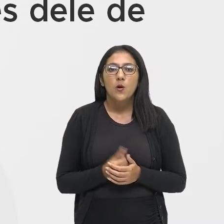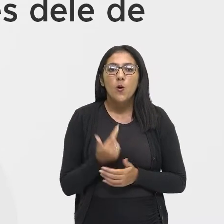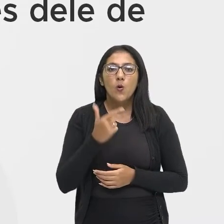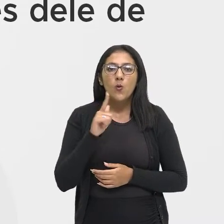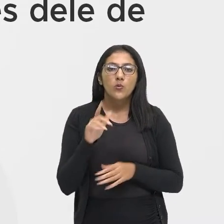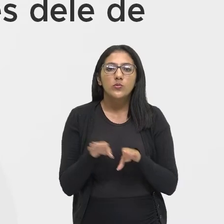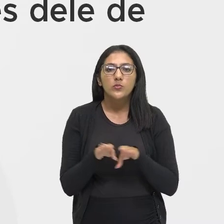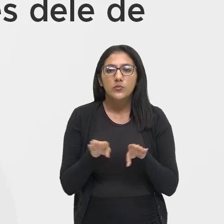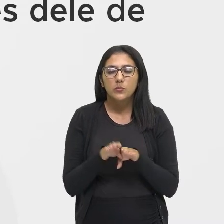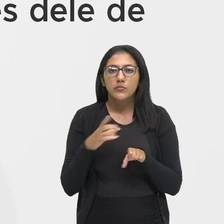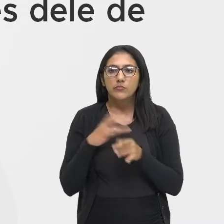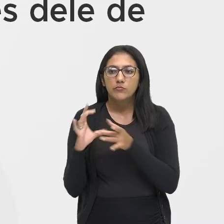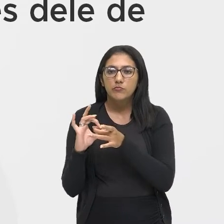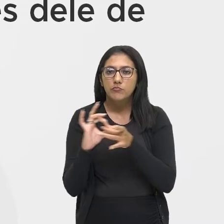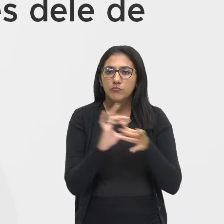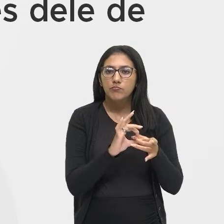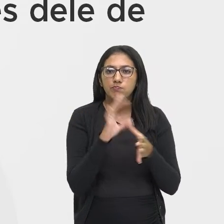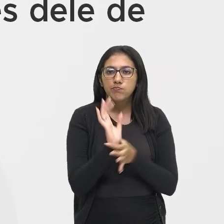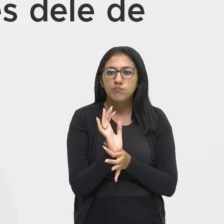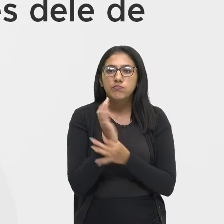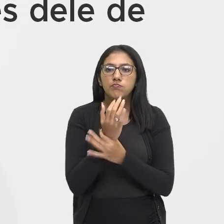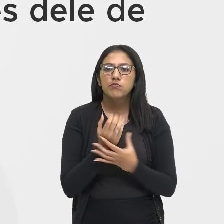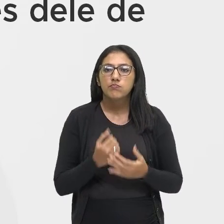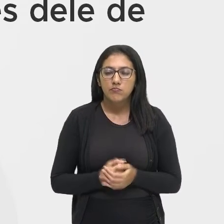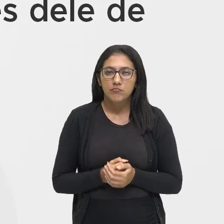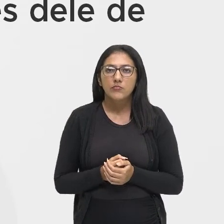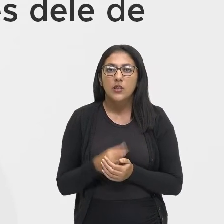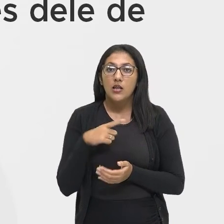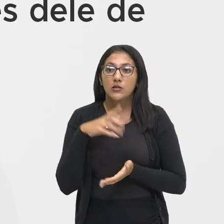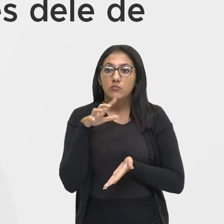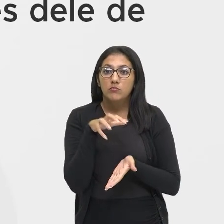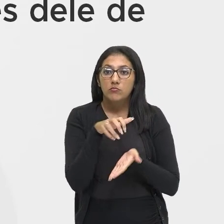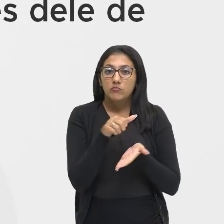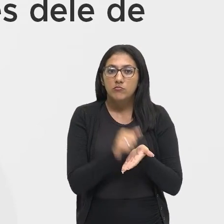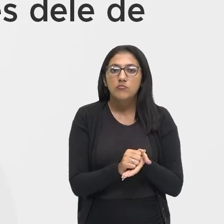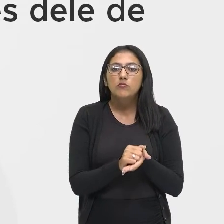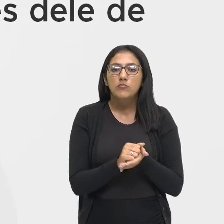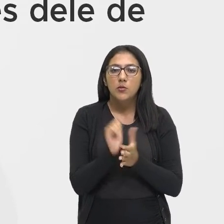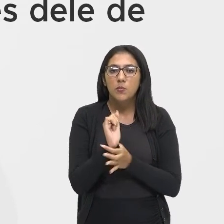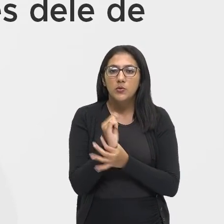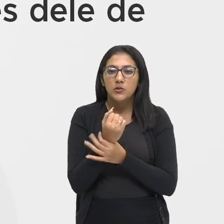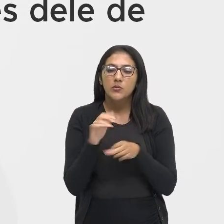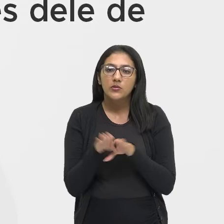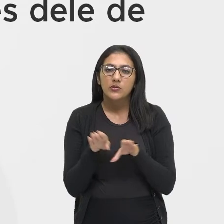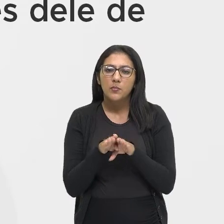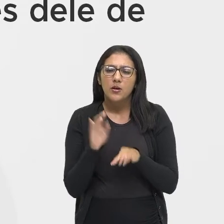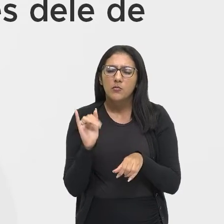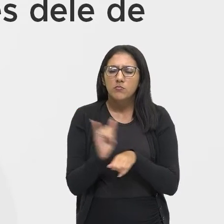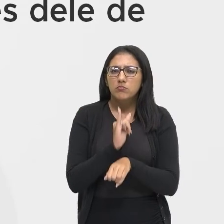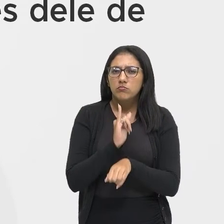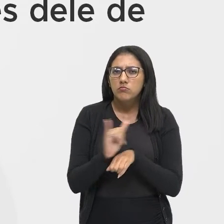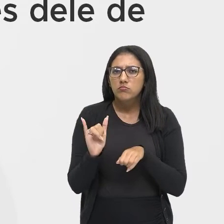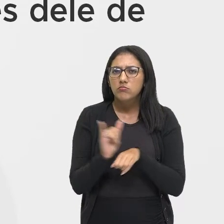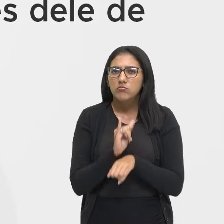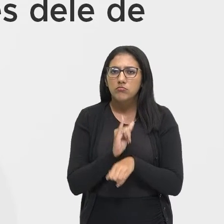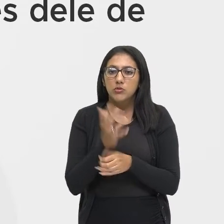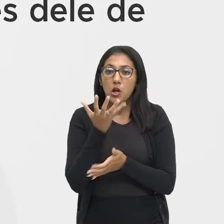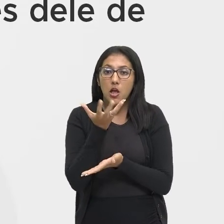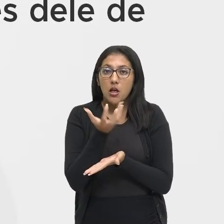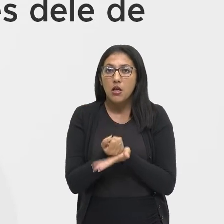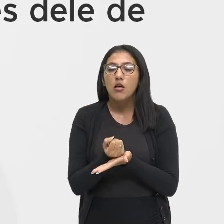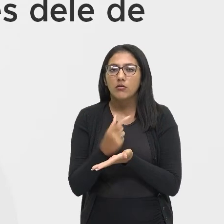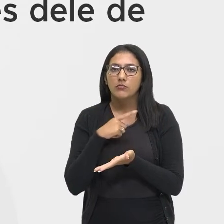aplicativo ou a gente tem que estar atualizando os nossos pacotes do sistema operacional,